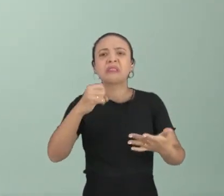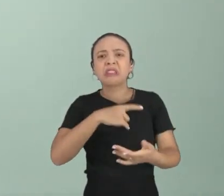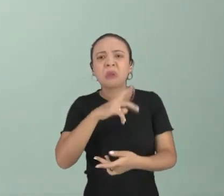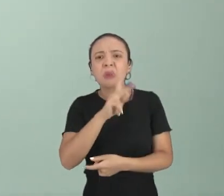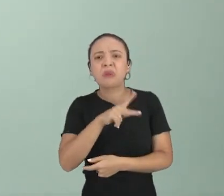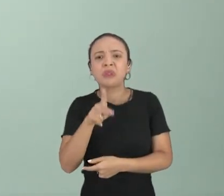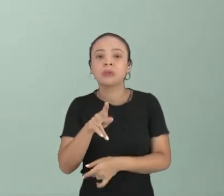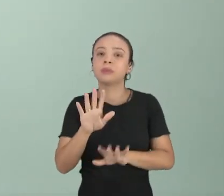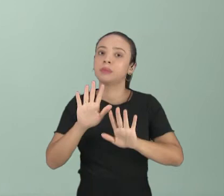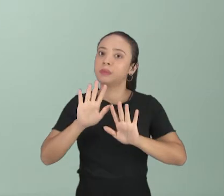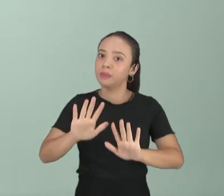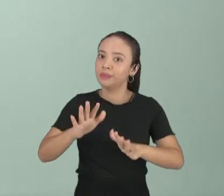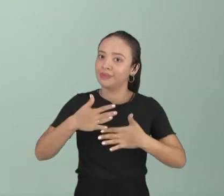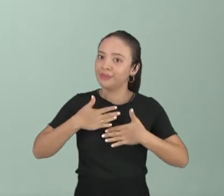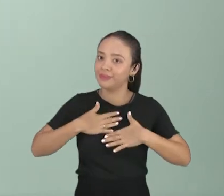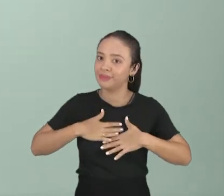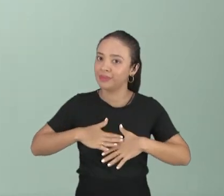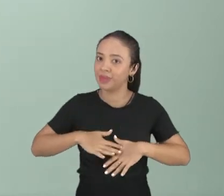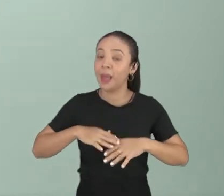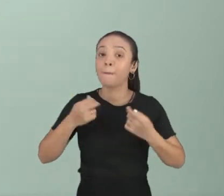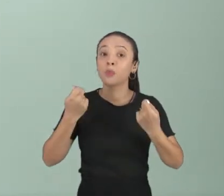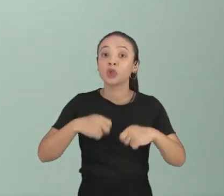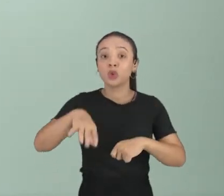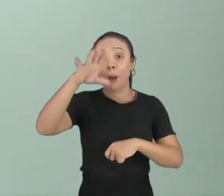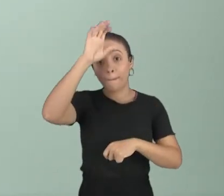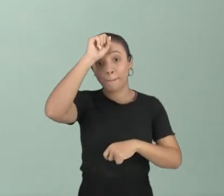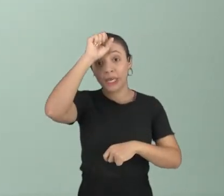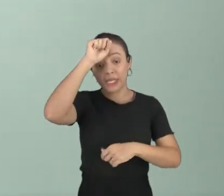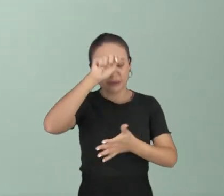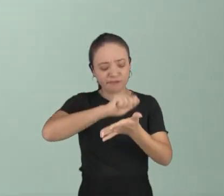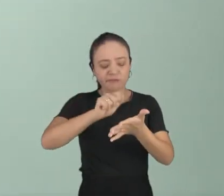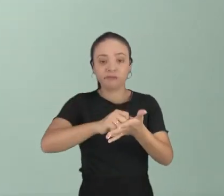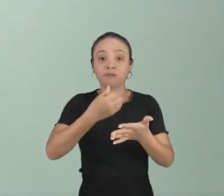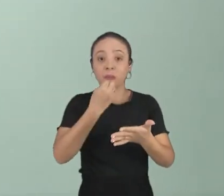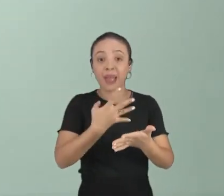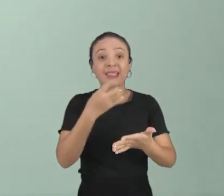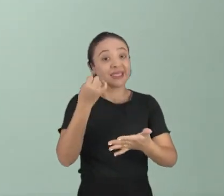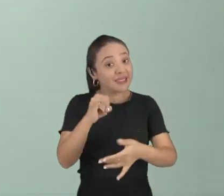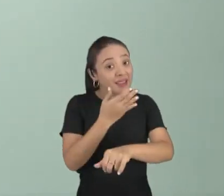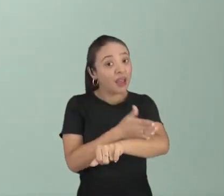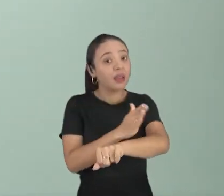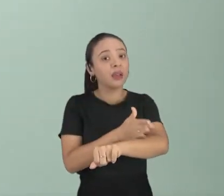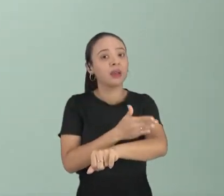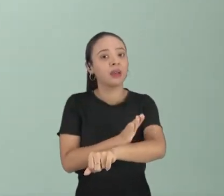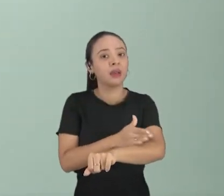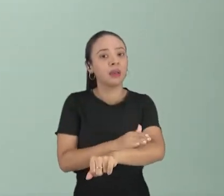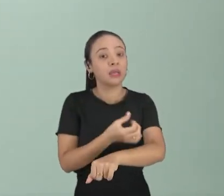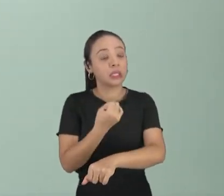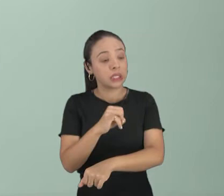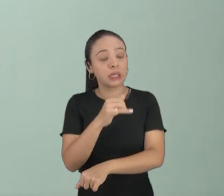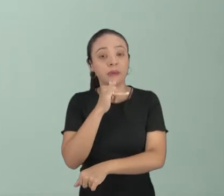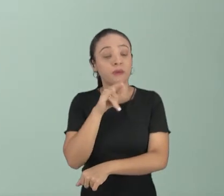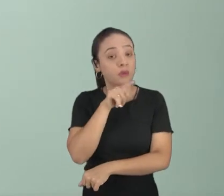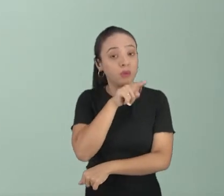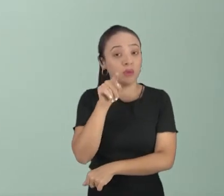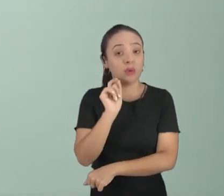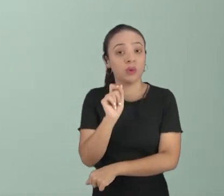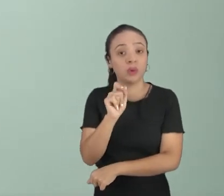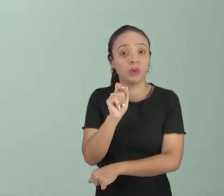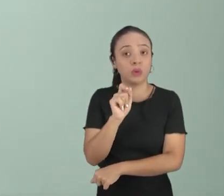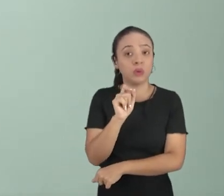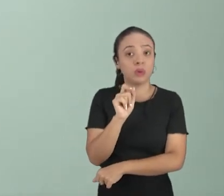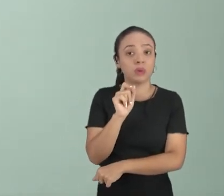isso? Gente, só se aprende a escrever melhor praticando. E quando você faz a